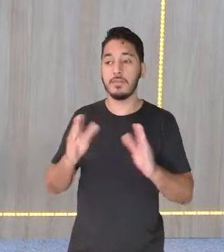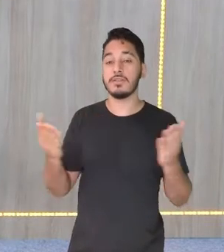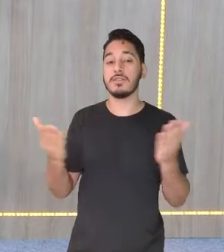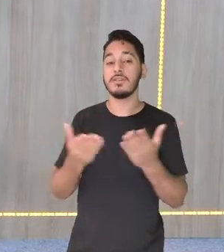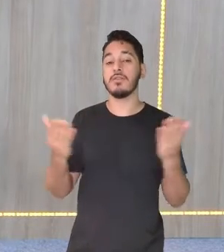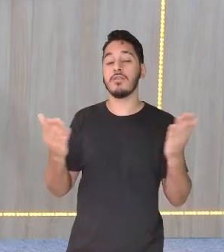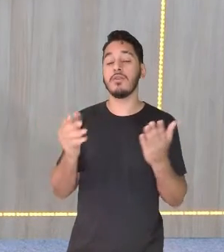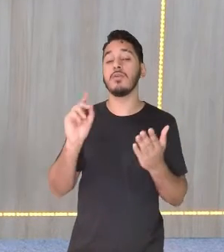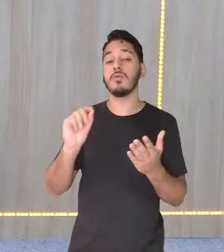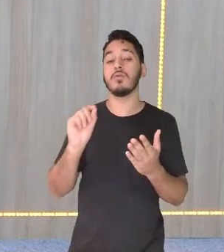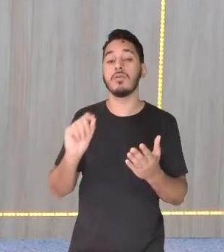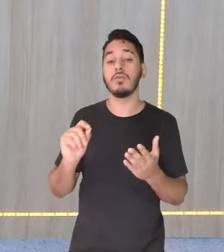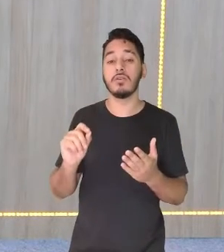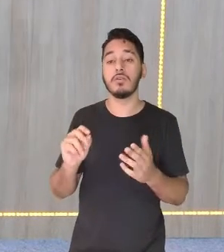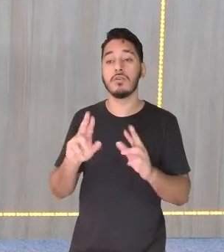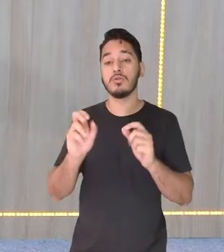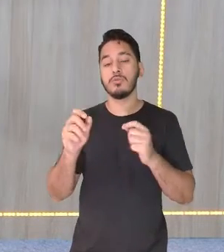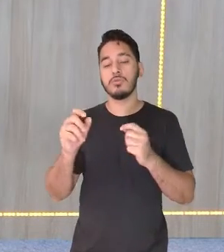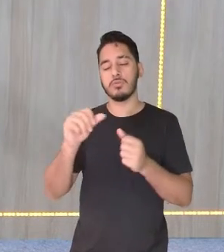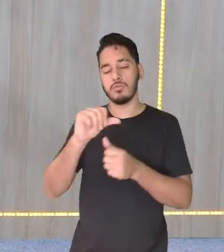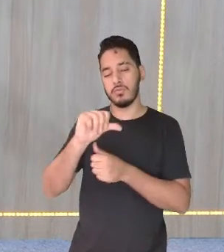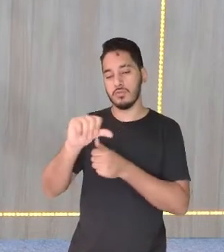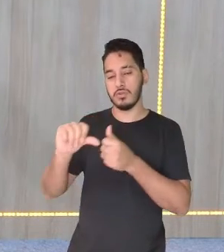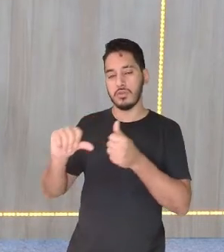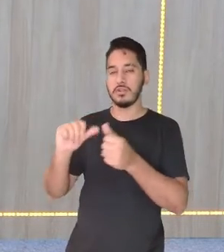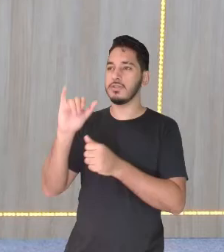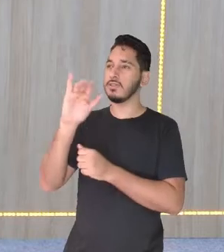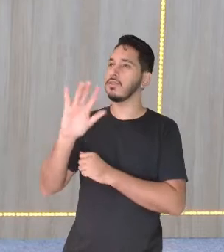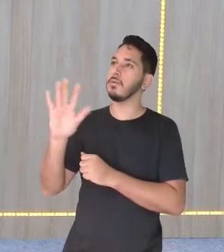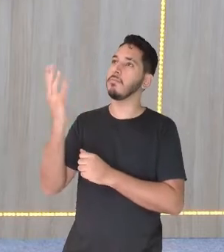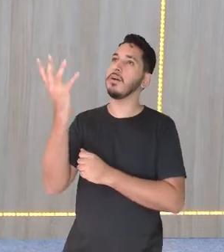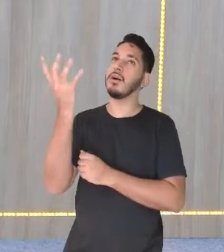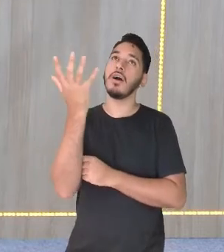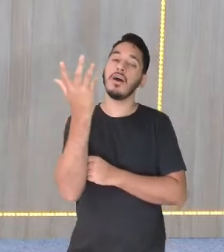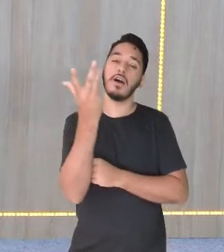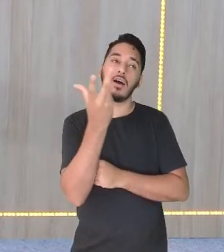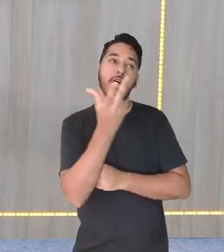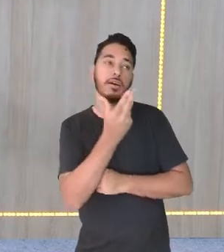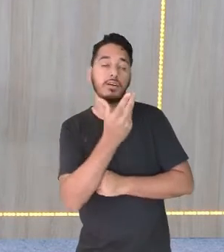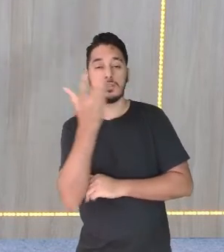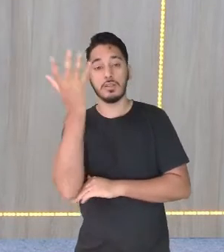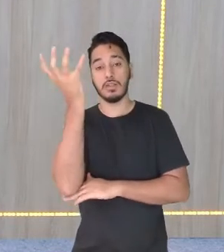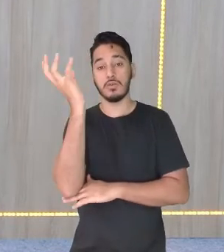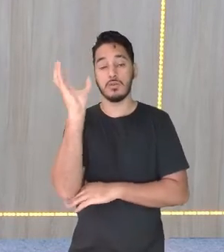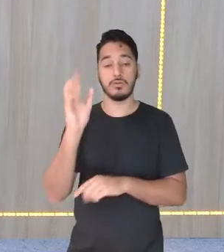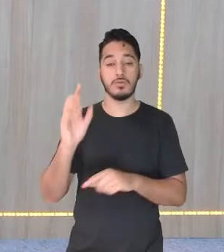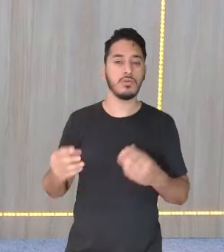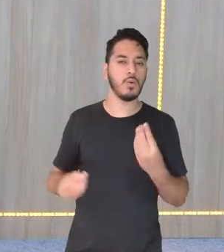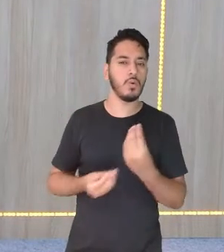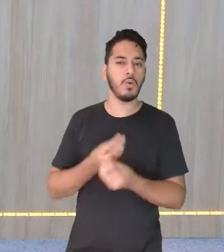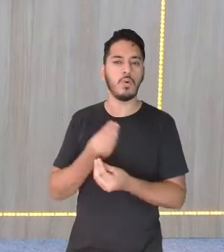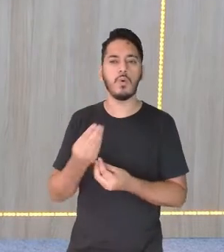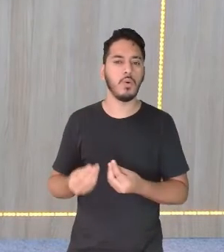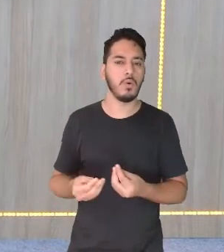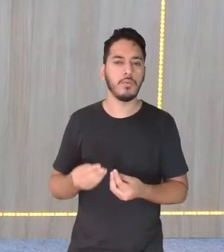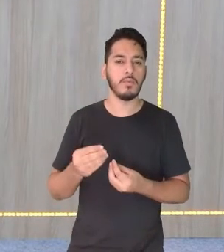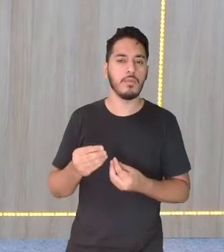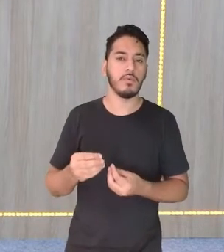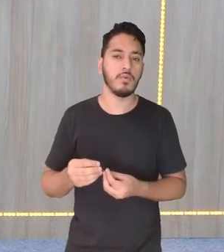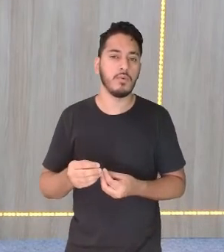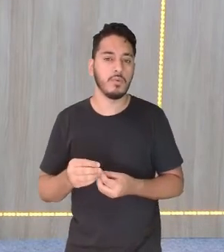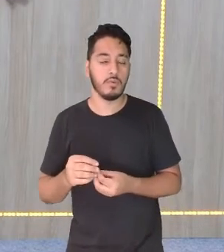vamos trabalhar o quê? A questão das mudanças nas paisagens, na natureza, como é que elas